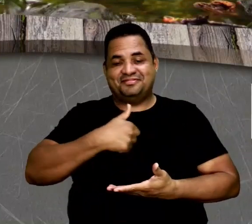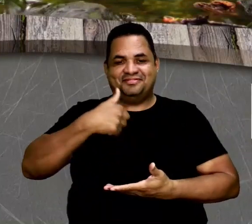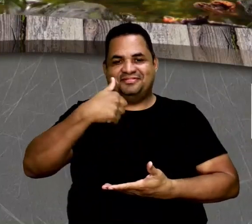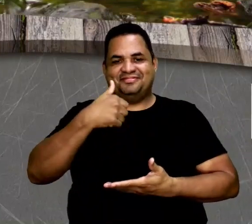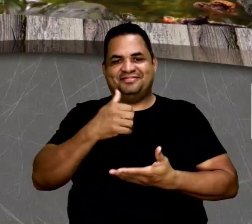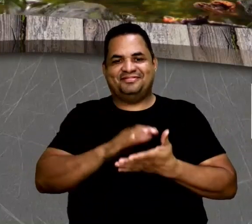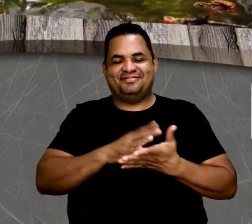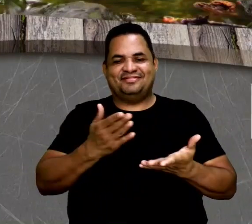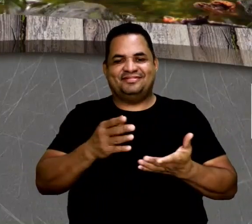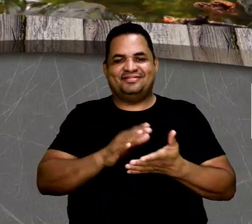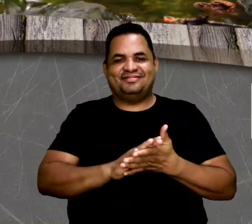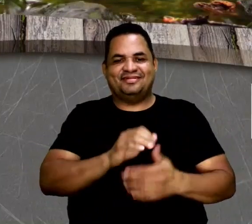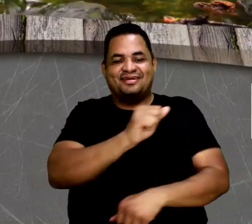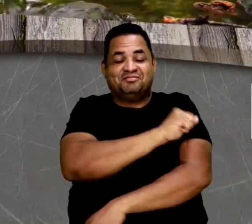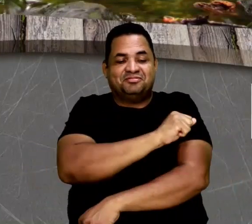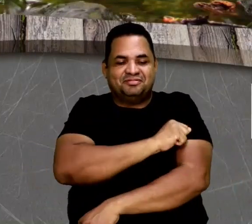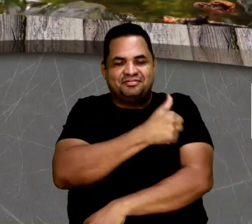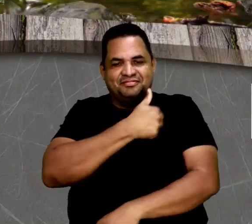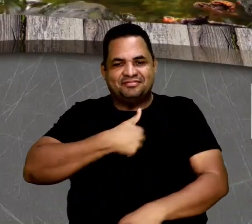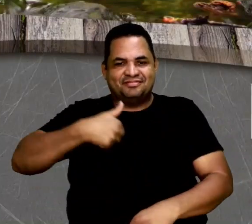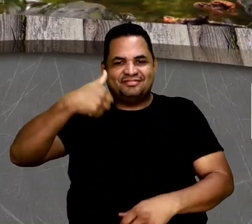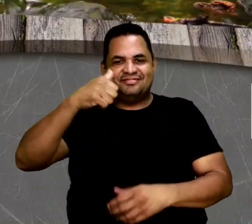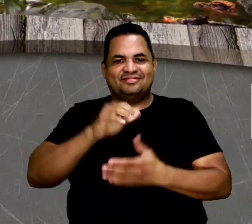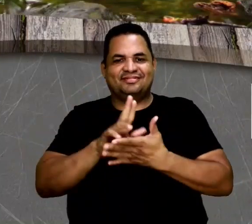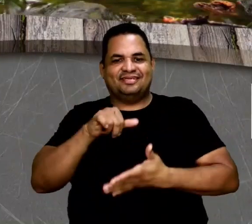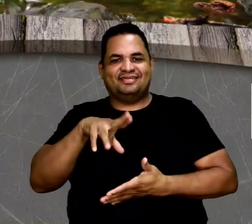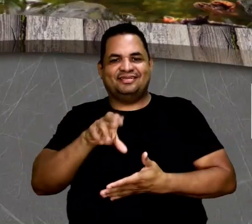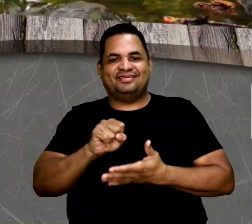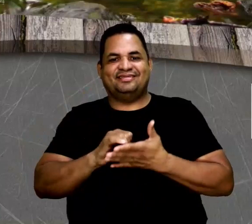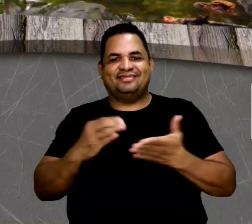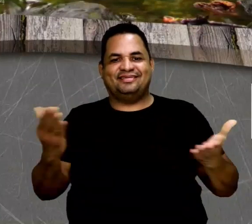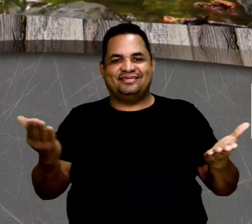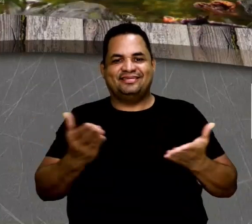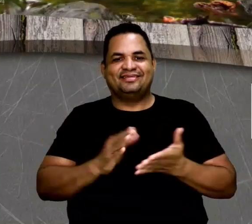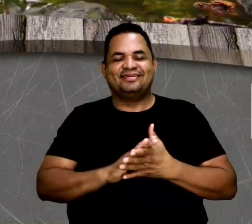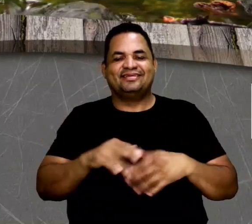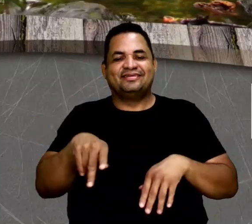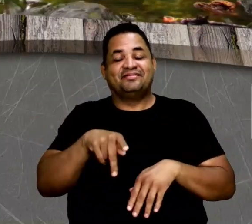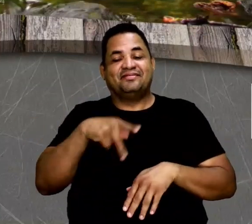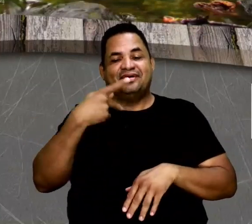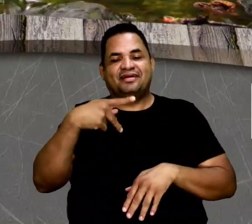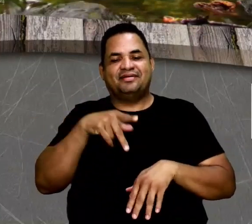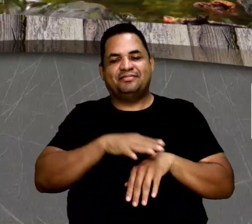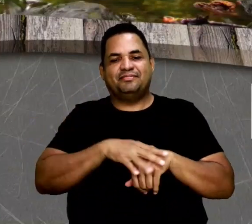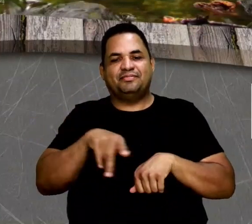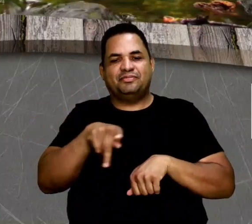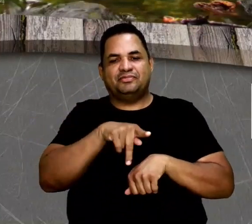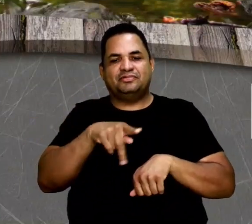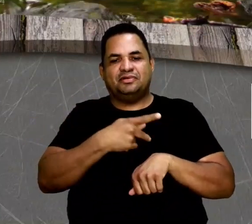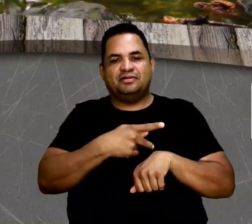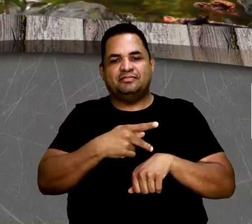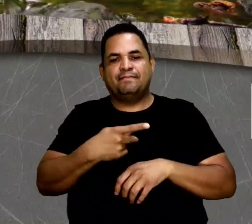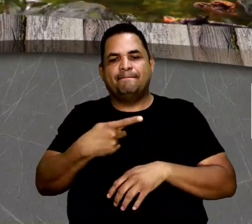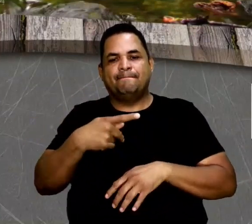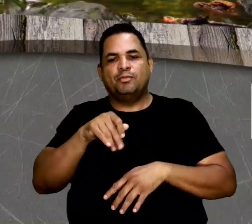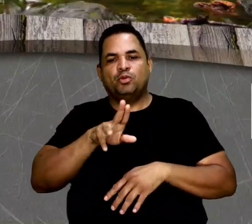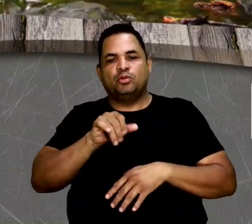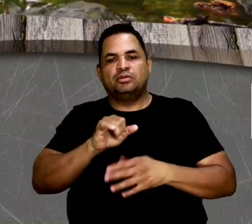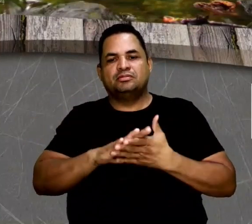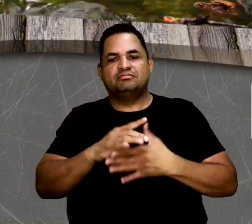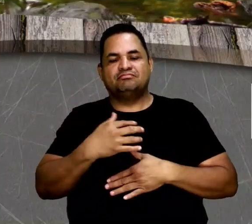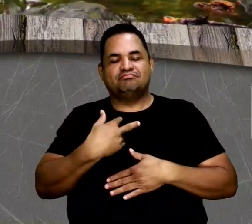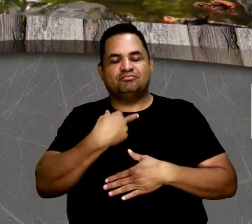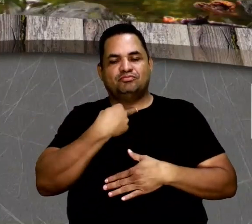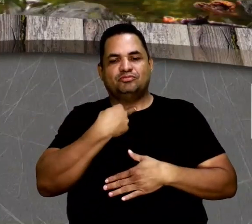É verdade. Os alunos da NASA, como diz a Com professora certeza. Pura, né? Não podemos esquecer dos nossos parceiros,